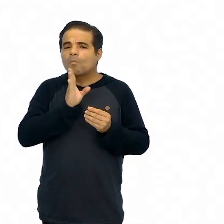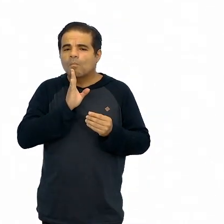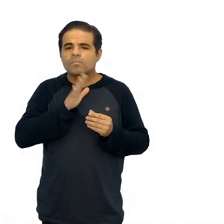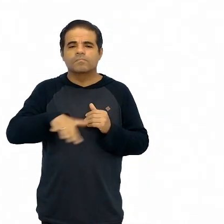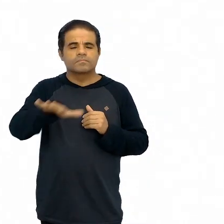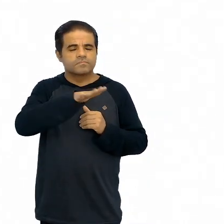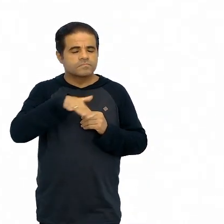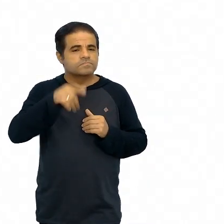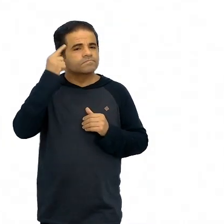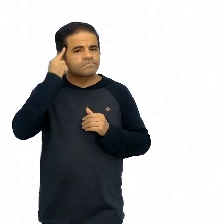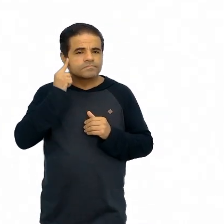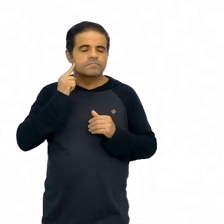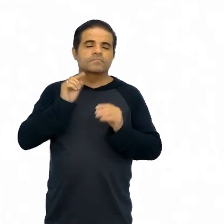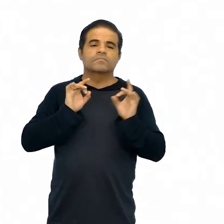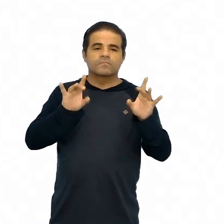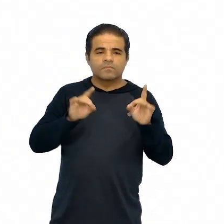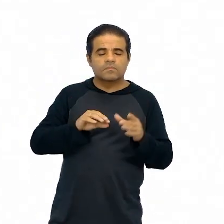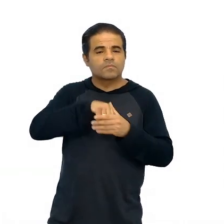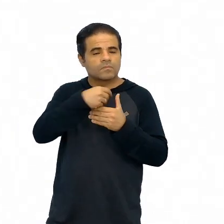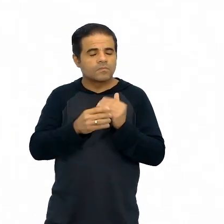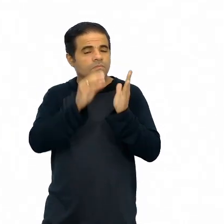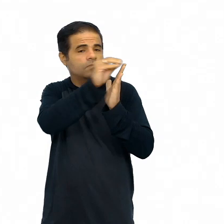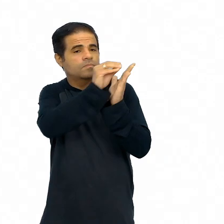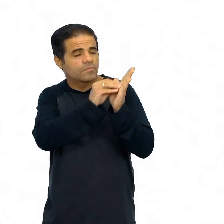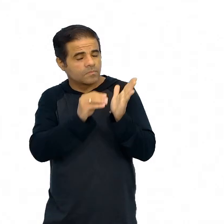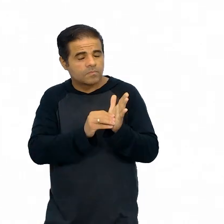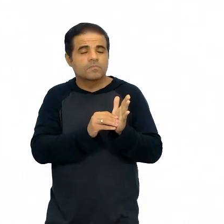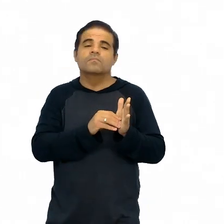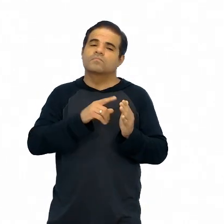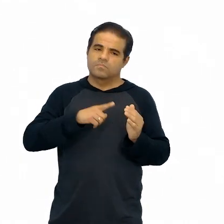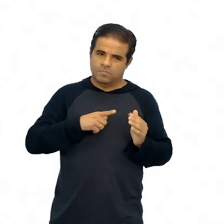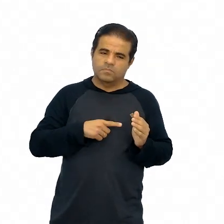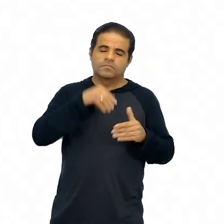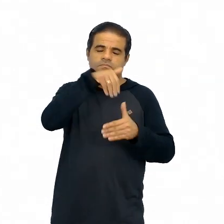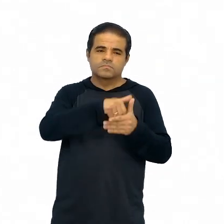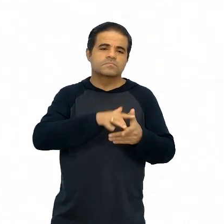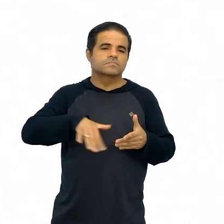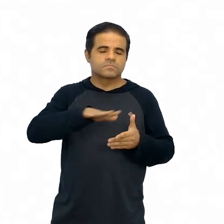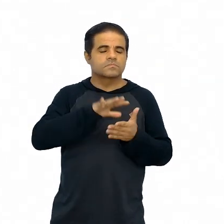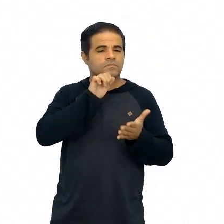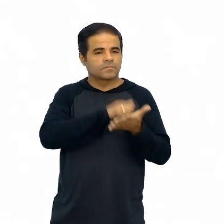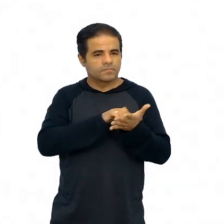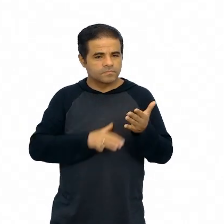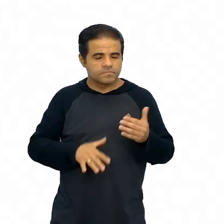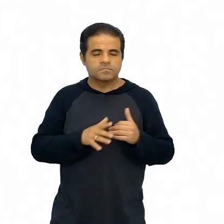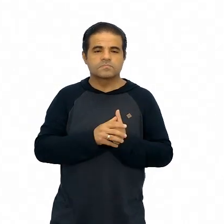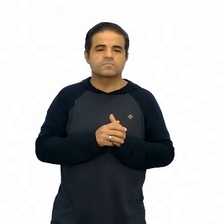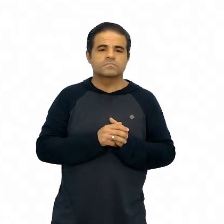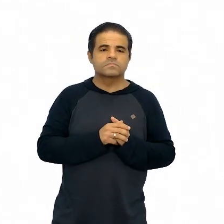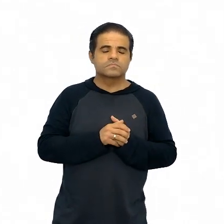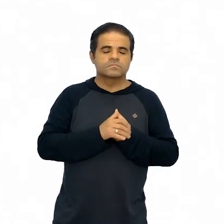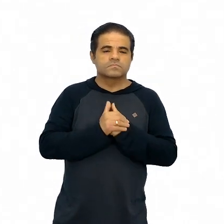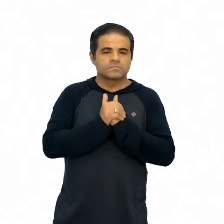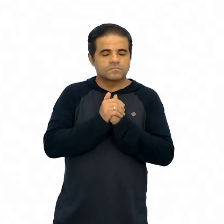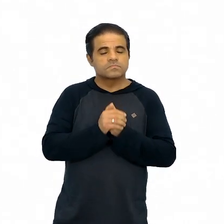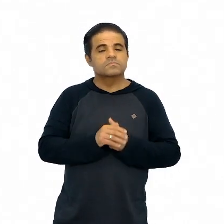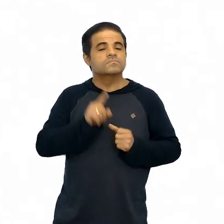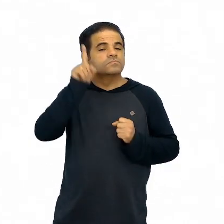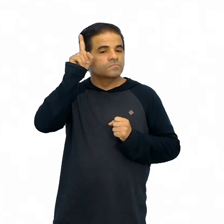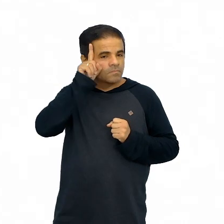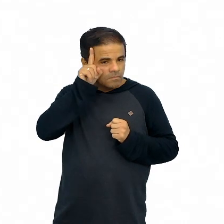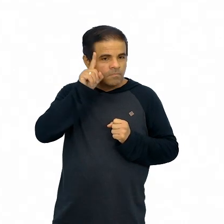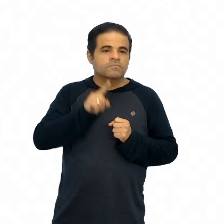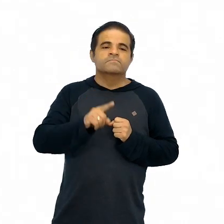conhecimento especializado do conteúdo incide dentro das atividades da SA5. Bom, no